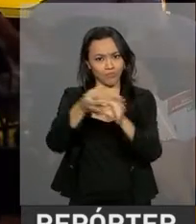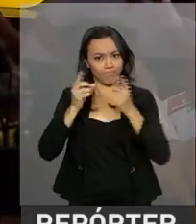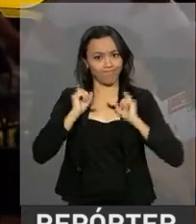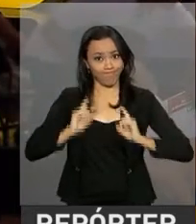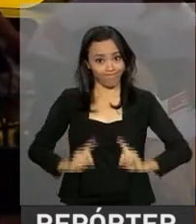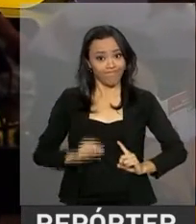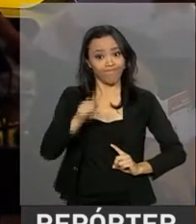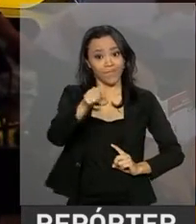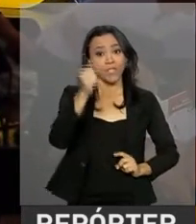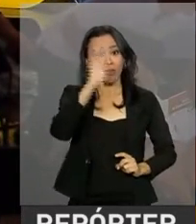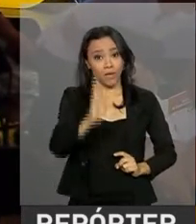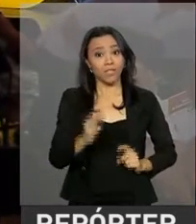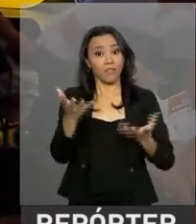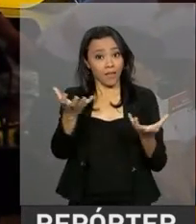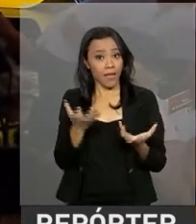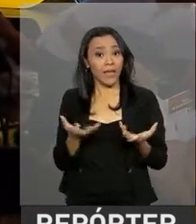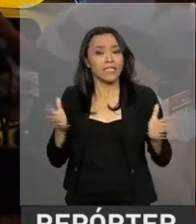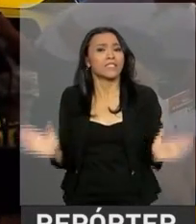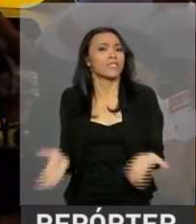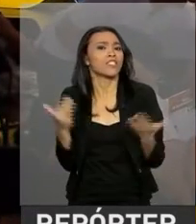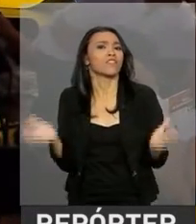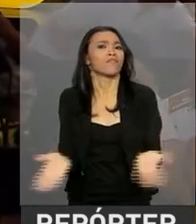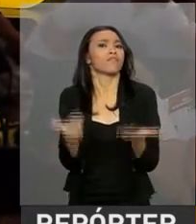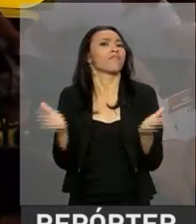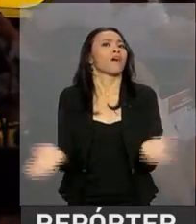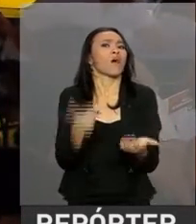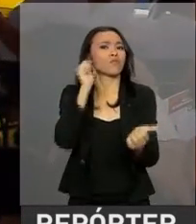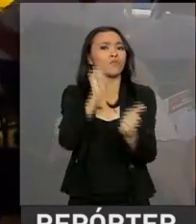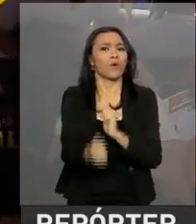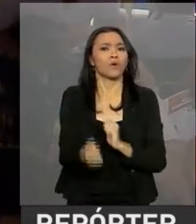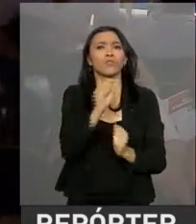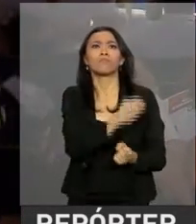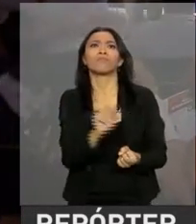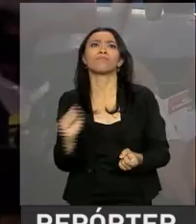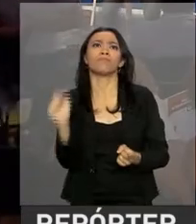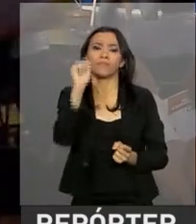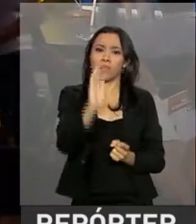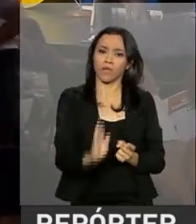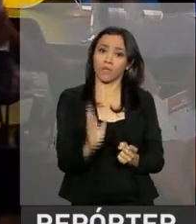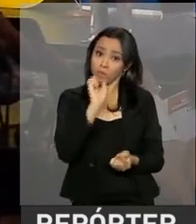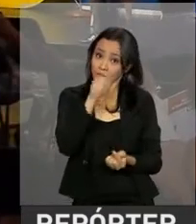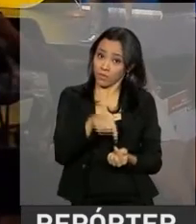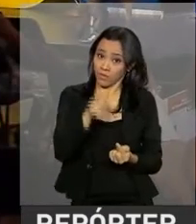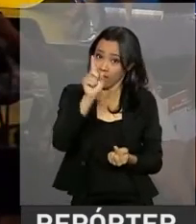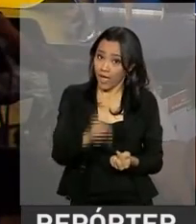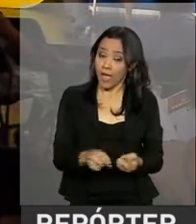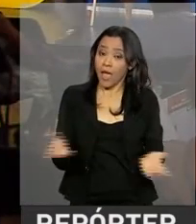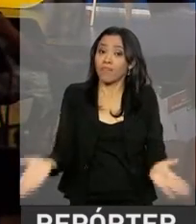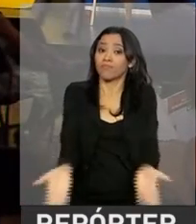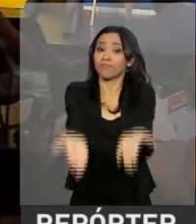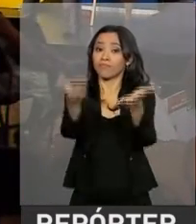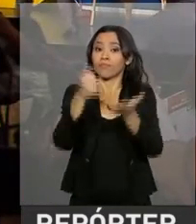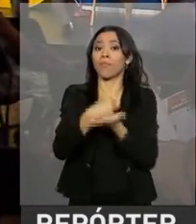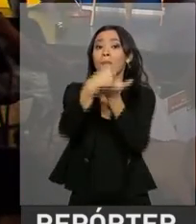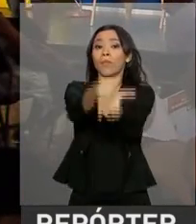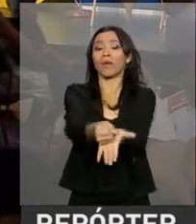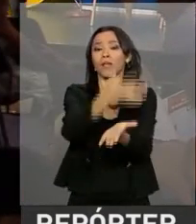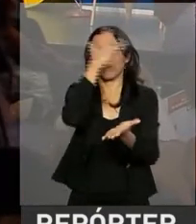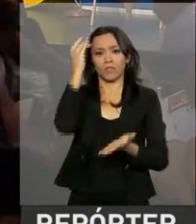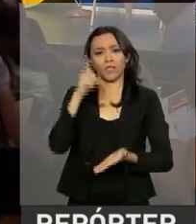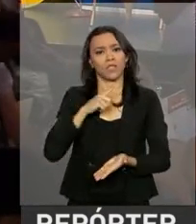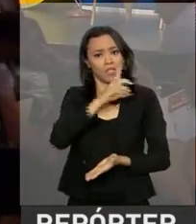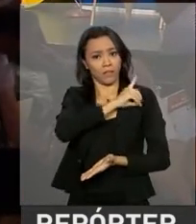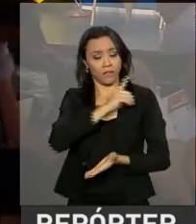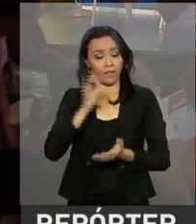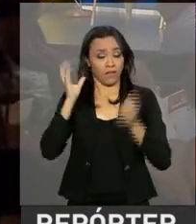da Paralimpíada para incentivar esse tipo de esporte em todo o país. A ideia é ajudar as pessoas com deficiência a praticar algum tipo